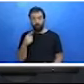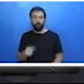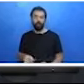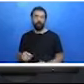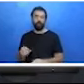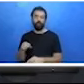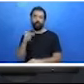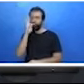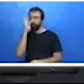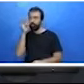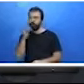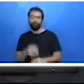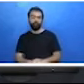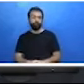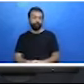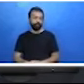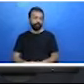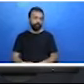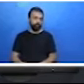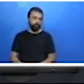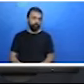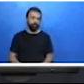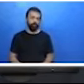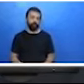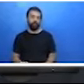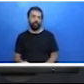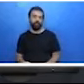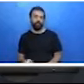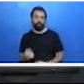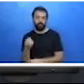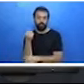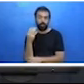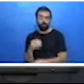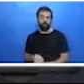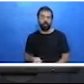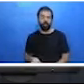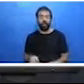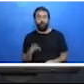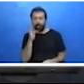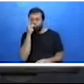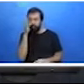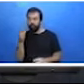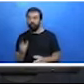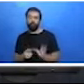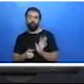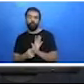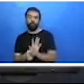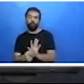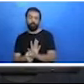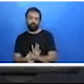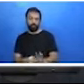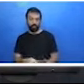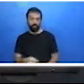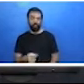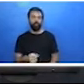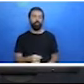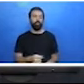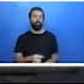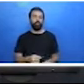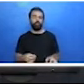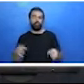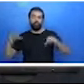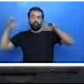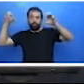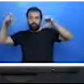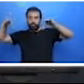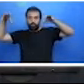outro mandacaru. Quando o mandacaru floresce, é sinal que vai chover no sertão. Tem até uma música de um cantor